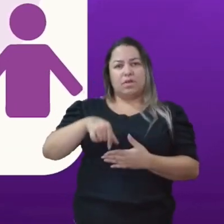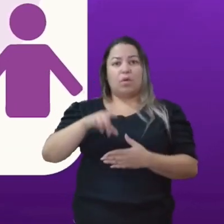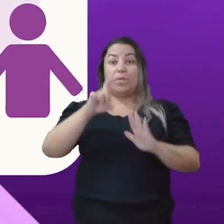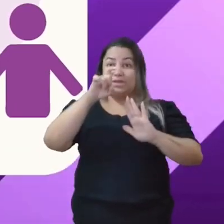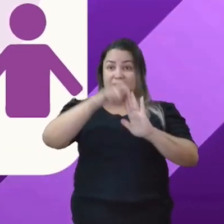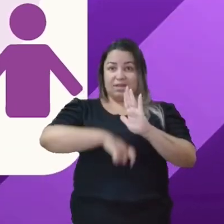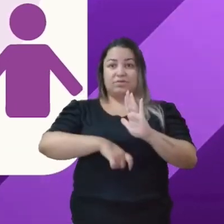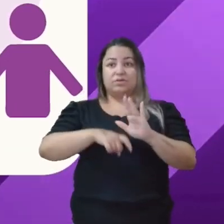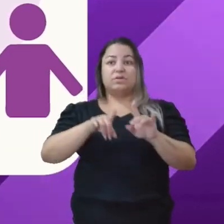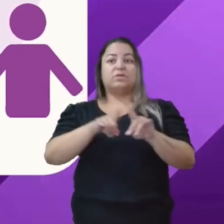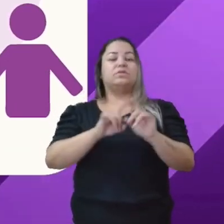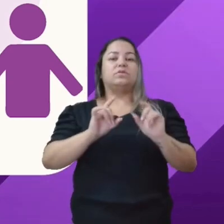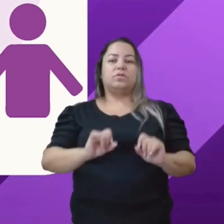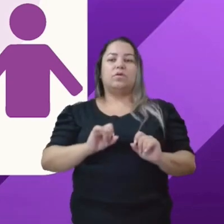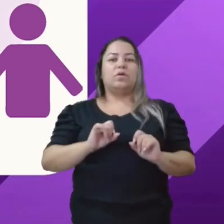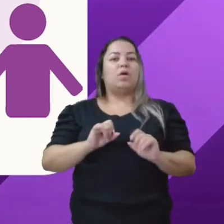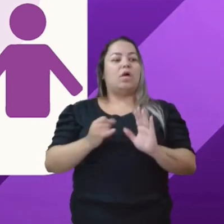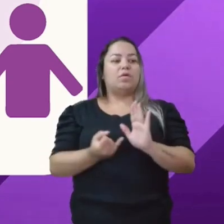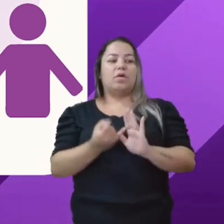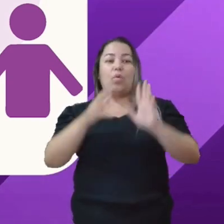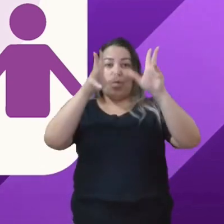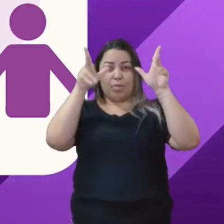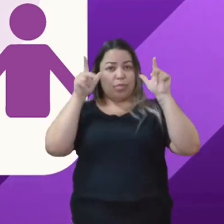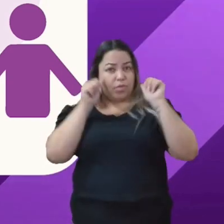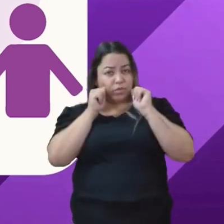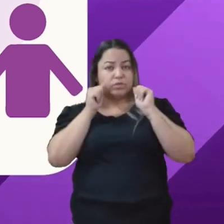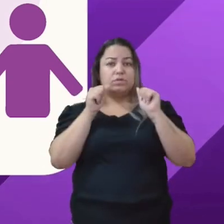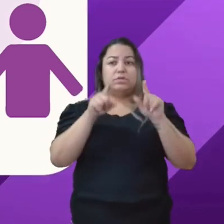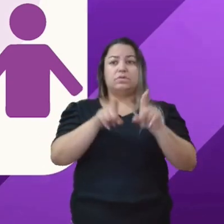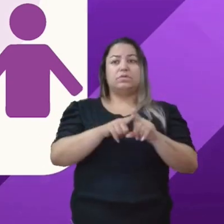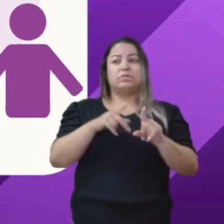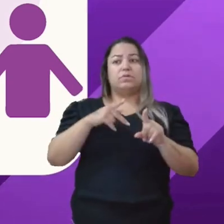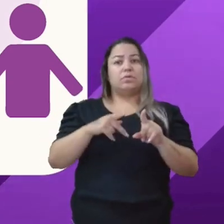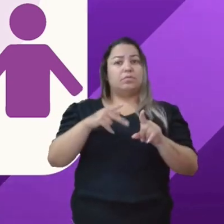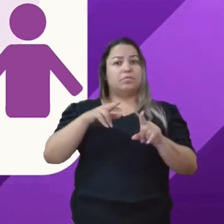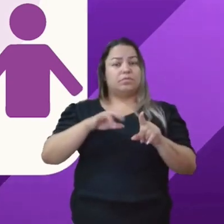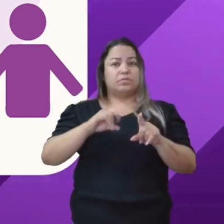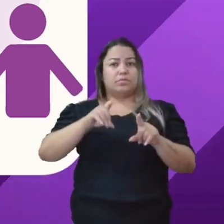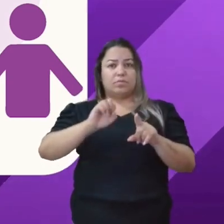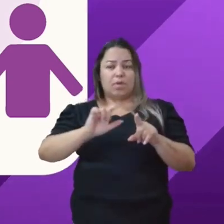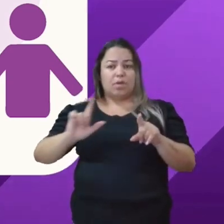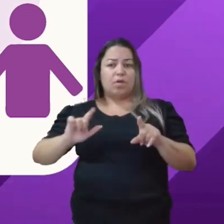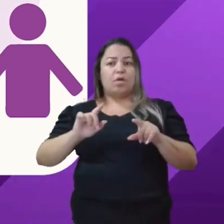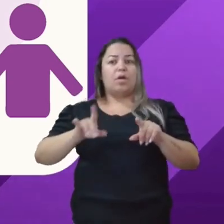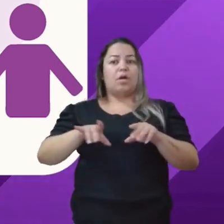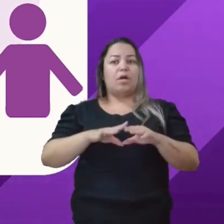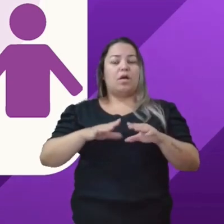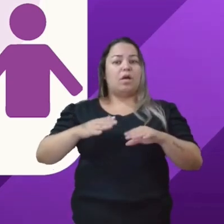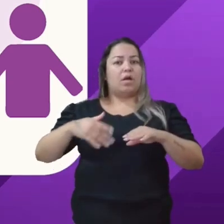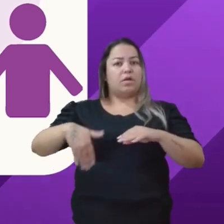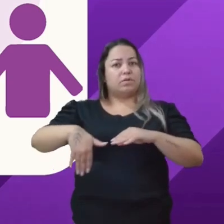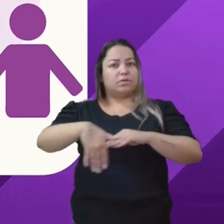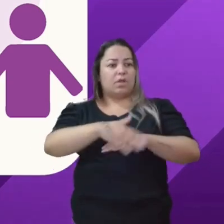gente entender. Por exemplo, o imposto de renda que eu mencionei, o imposto predial e territorial urbano, que vai levar em consideração a sua